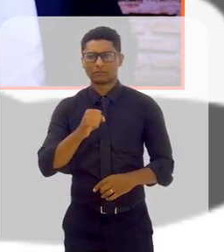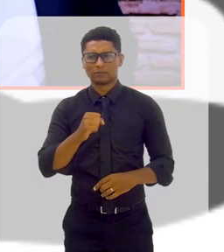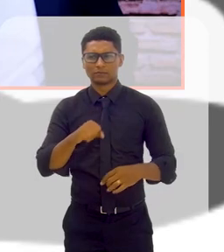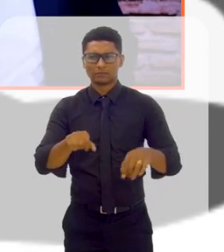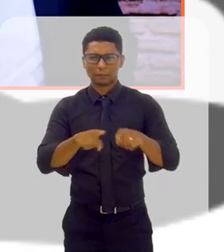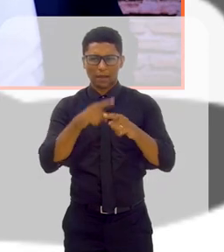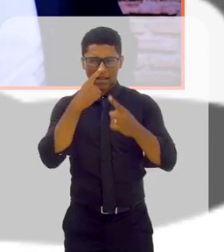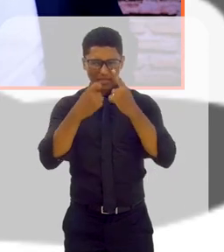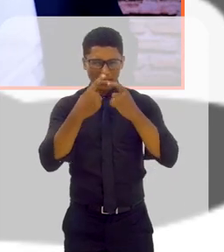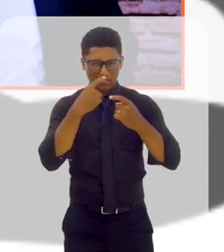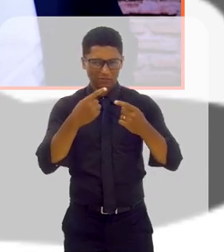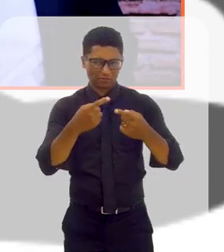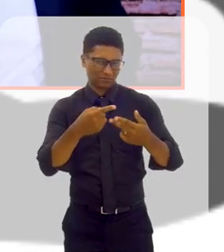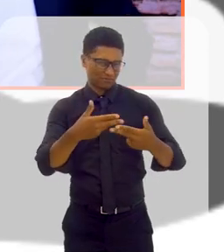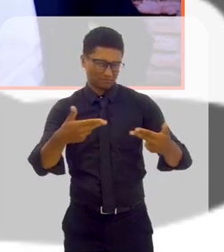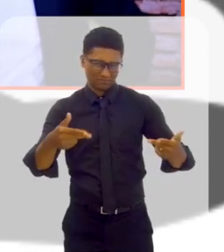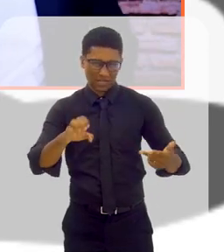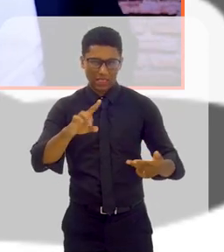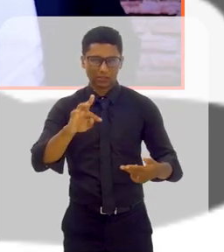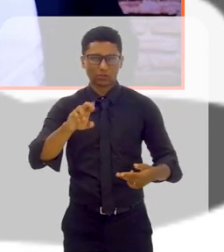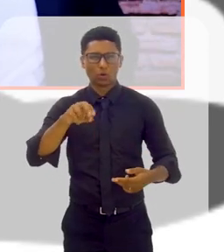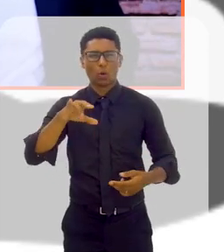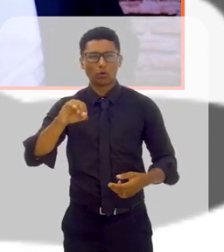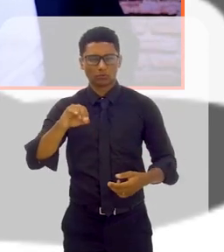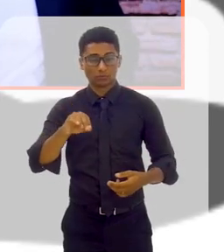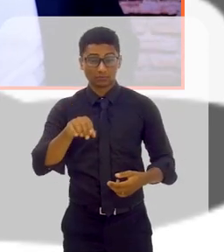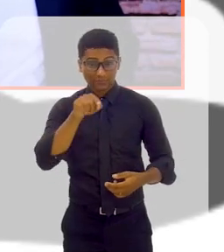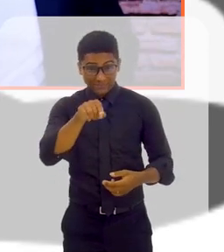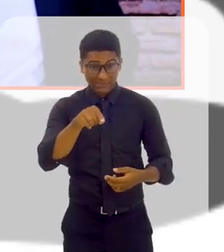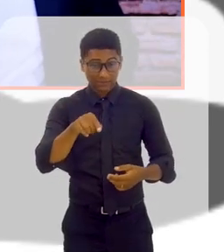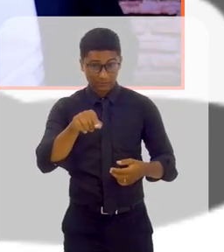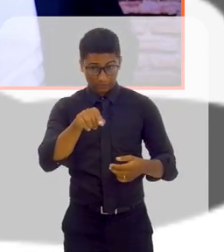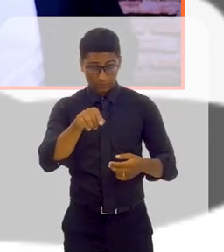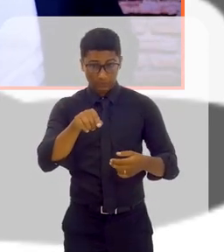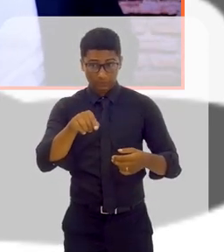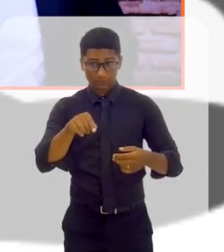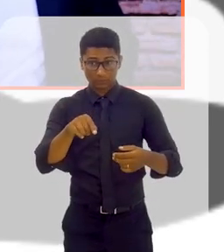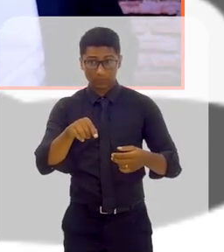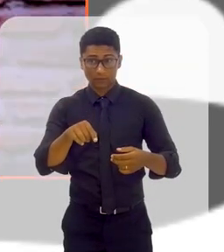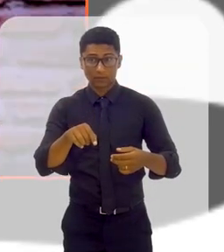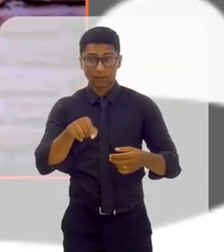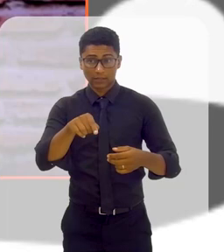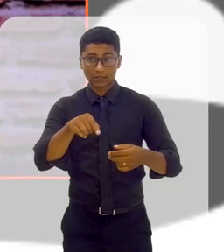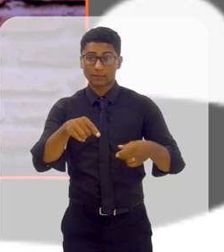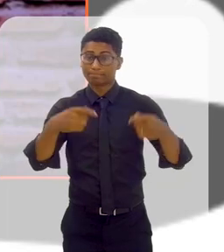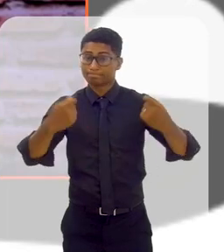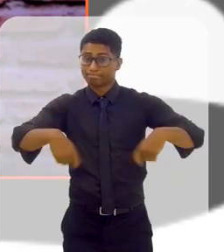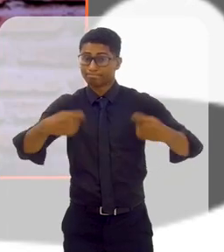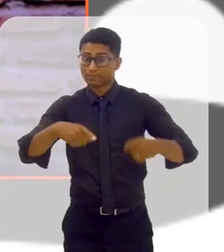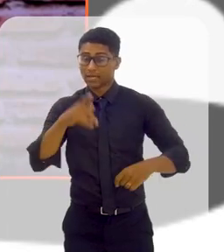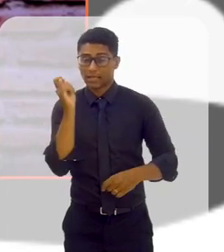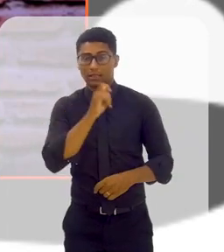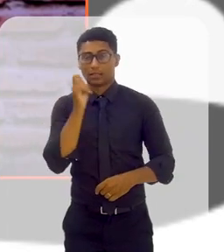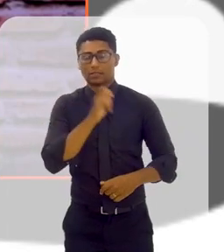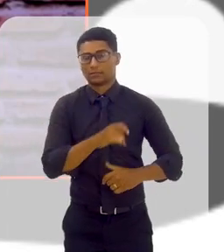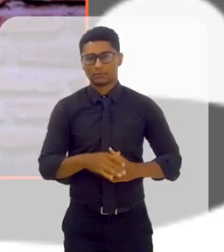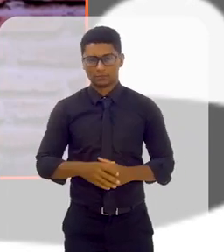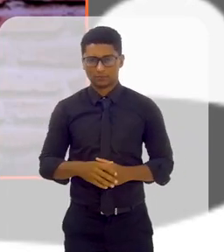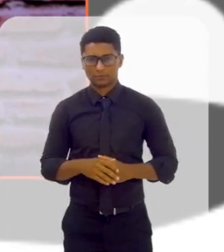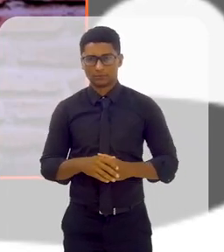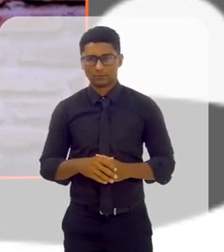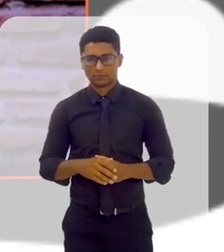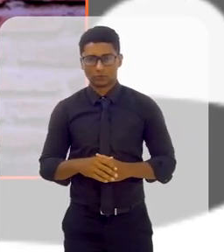também como lixo eletrônico são aqueles que para ter o Seu funcionamento é proposto precisa de